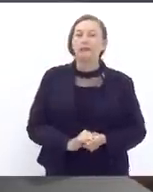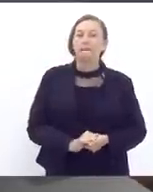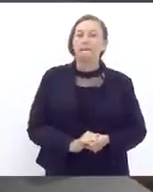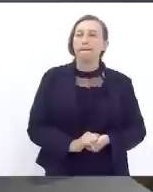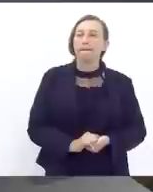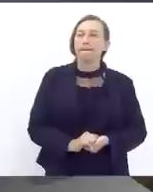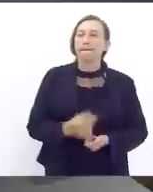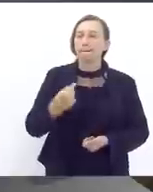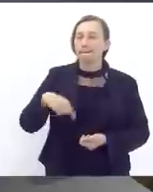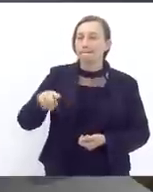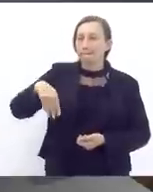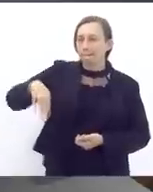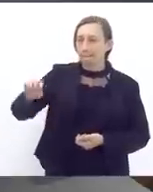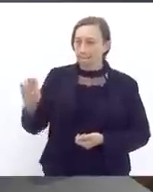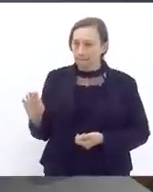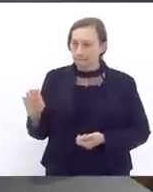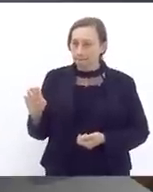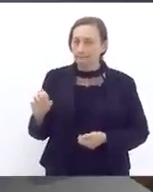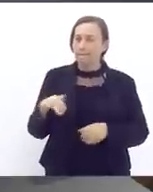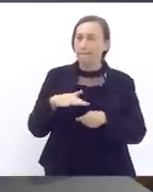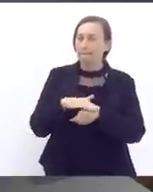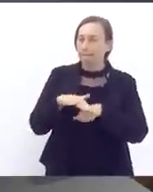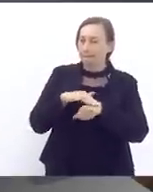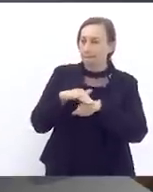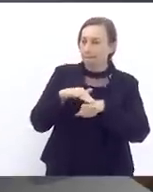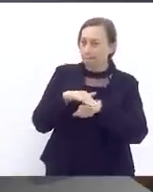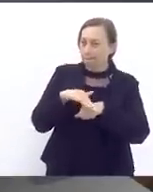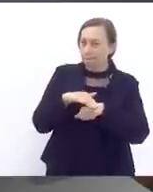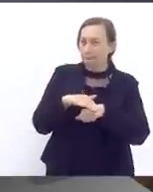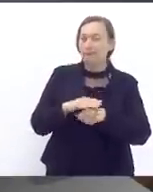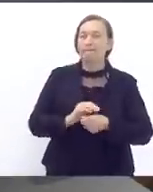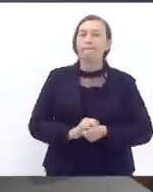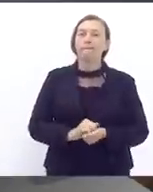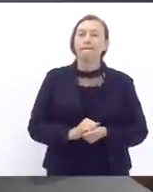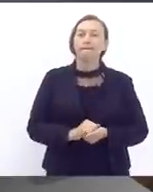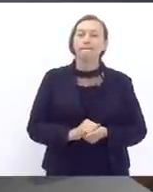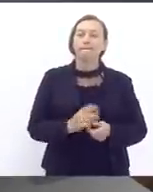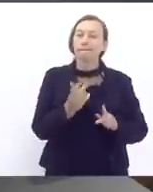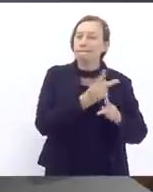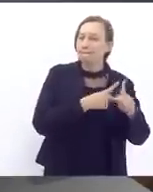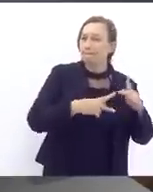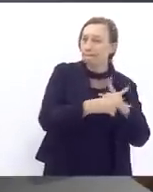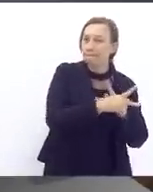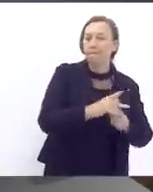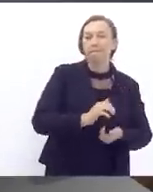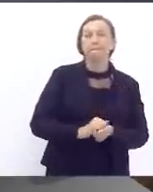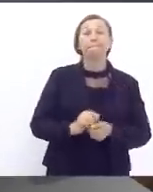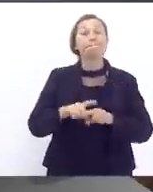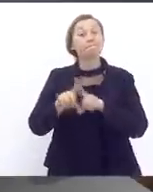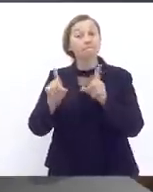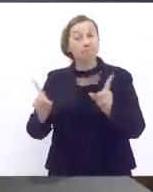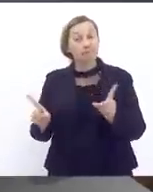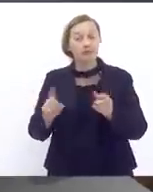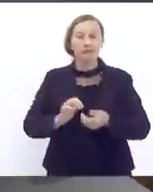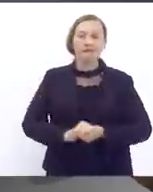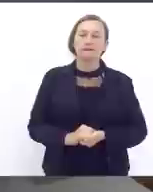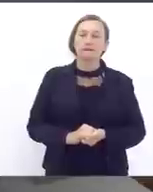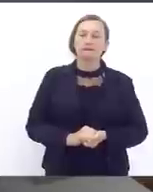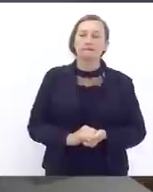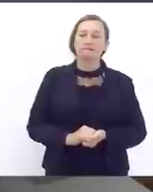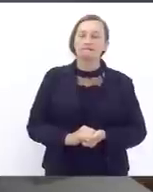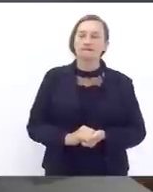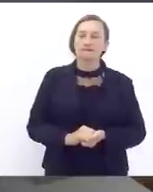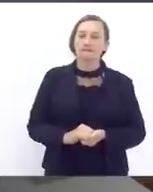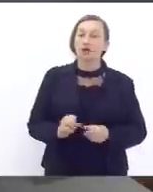tive lá com Guilherme o prazer sempre tá lá com o pessoal do e Previdência mas como